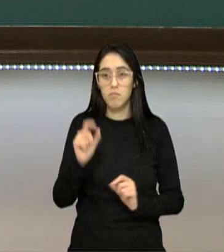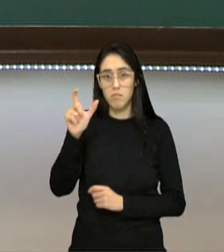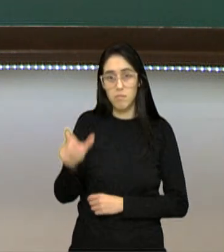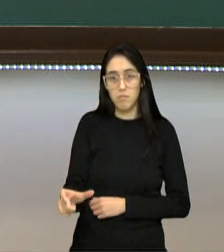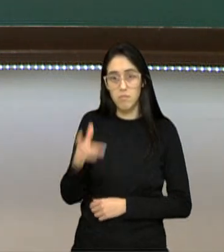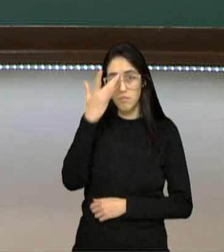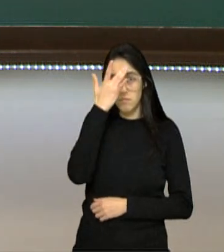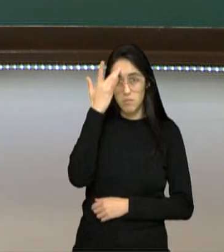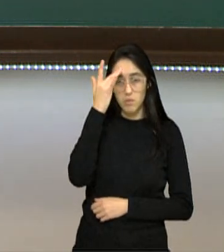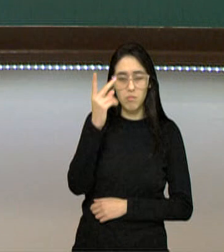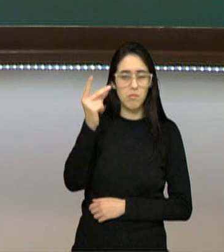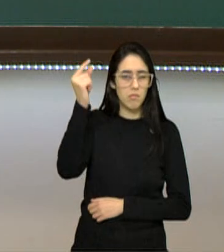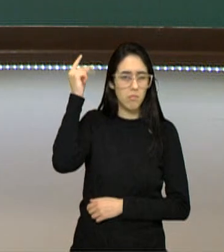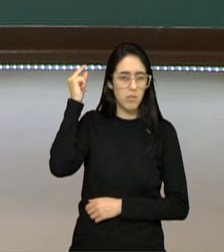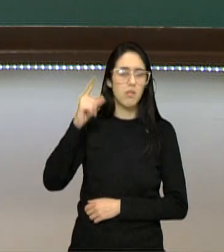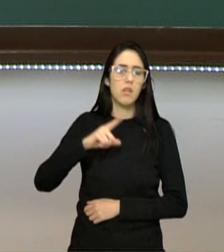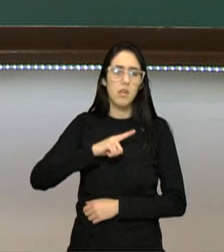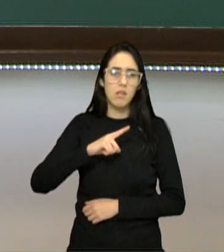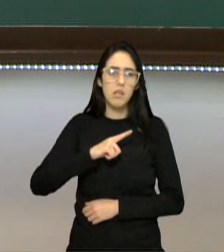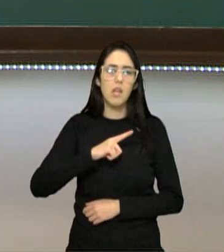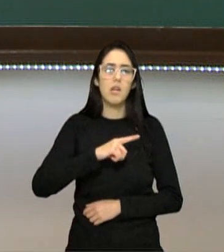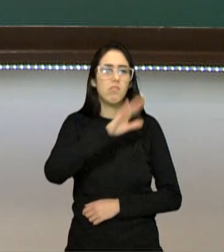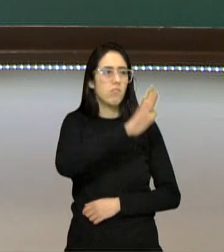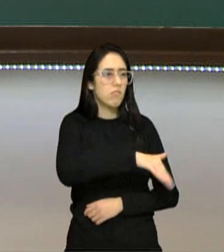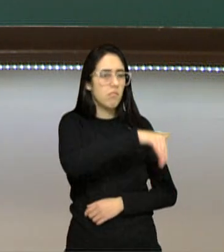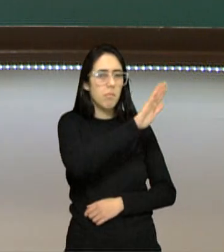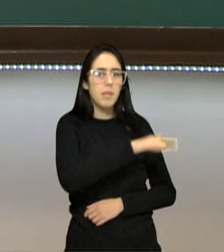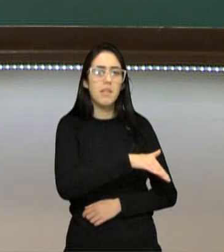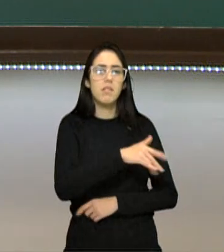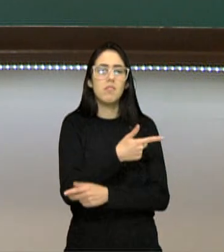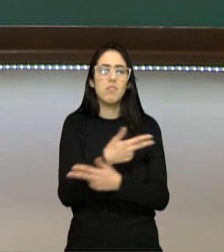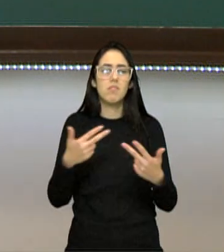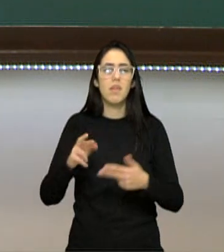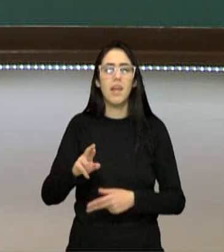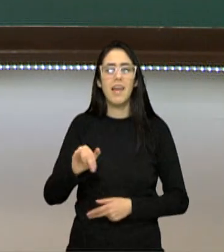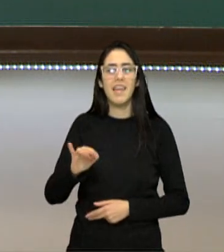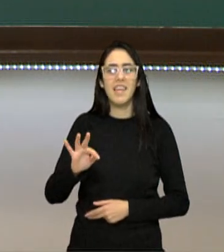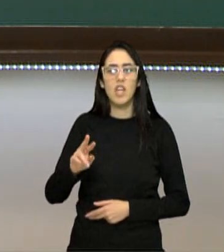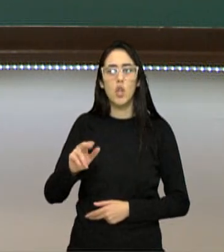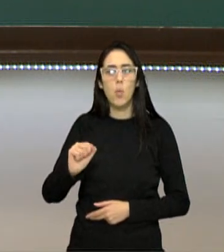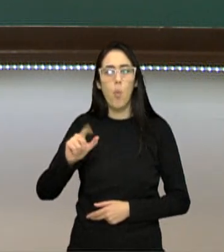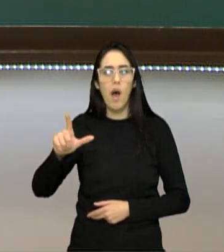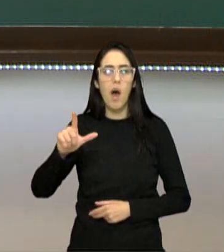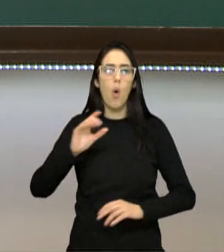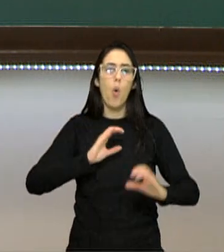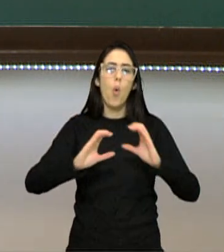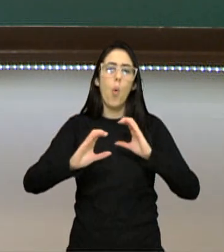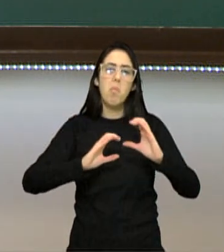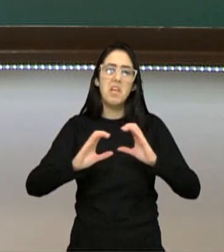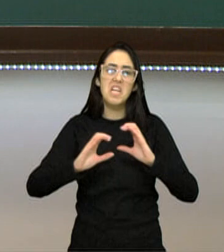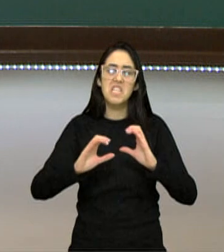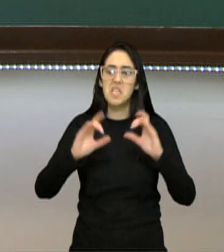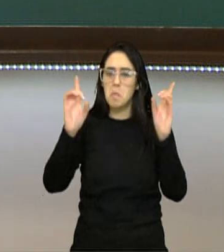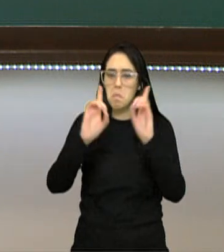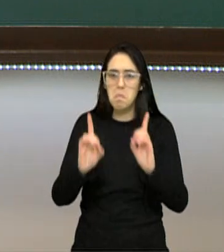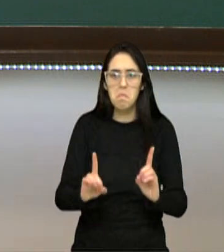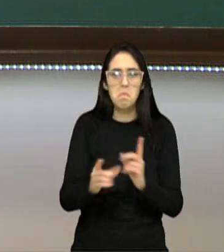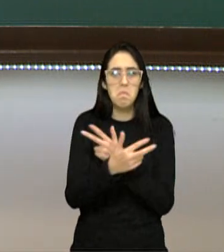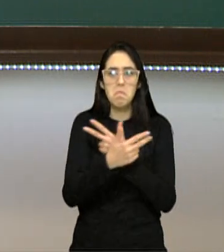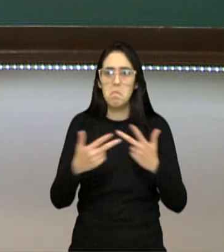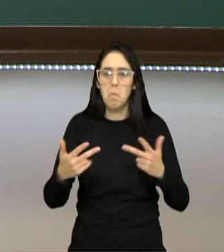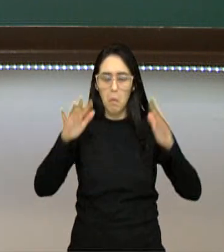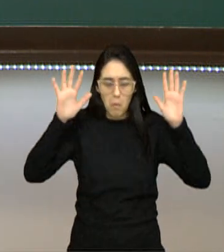ele registrava rituais, dessa necessidade de comunicação com alguma divindade e depois